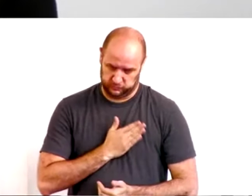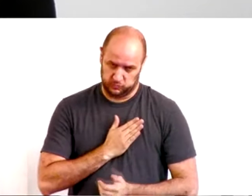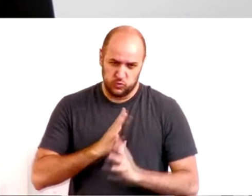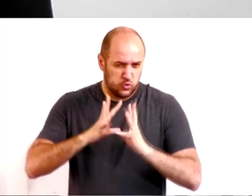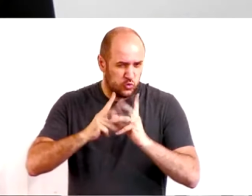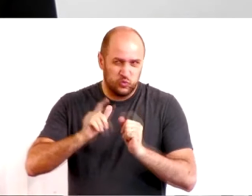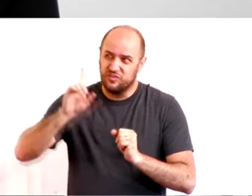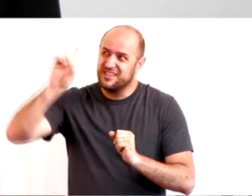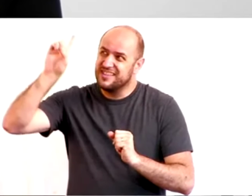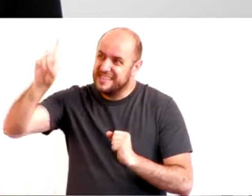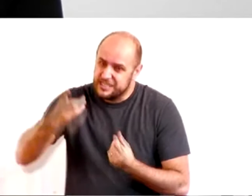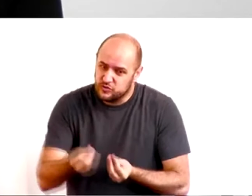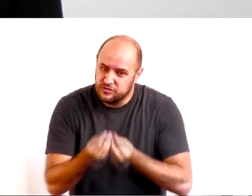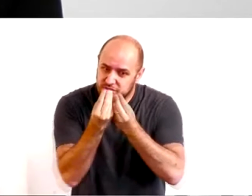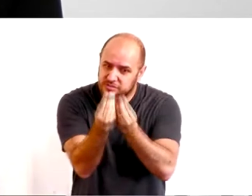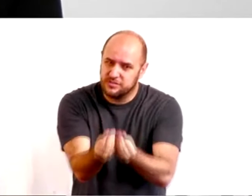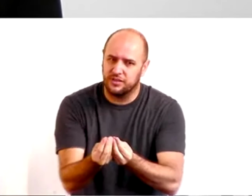procede de Deus.